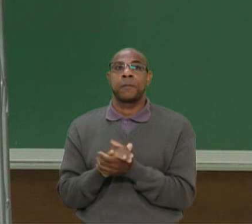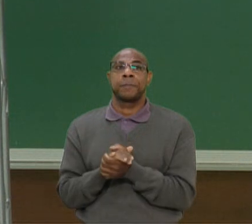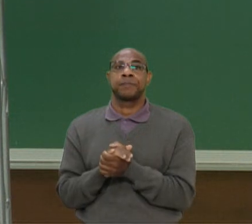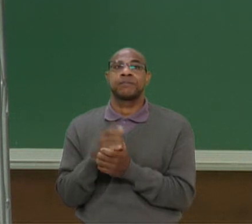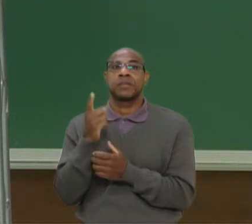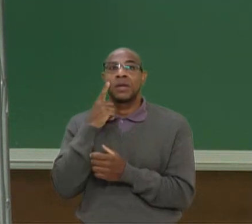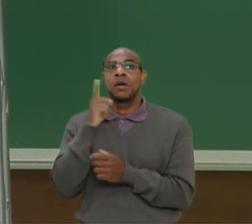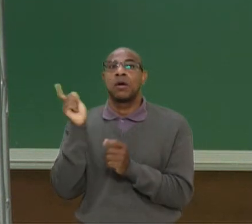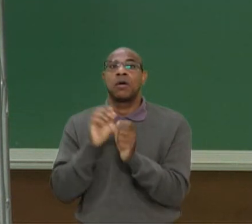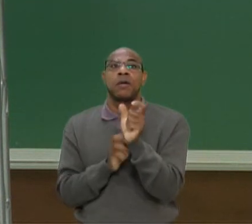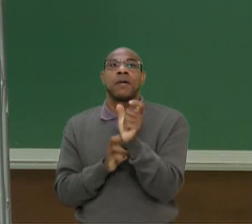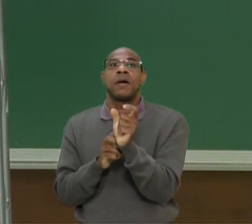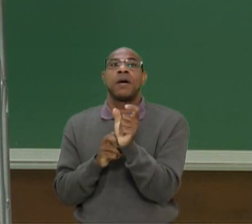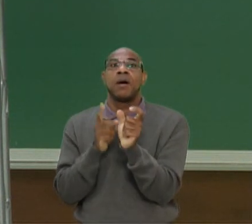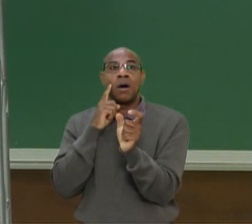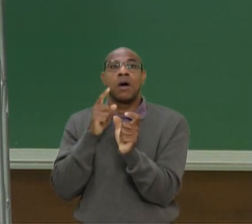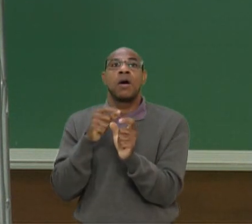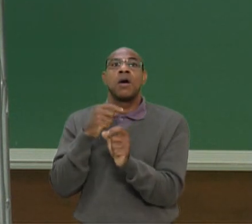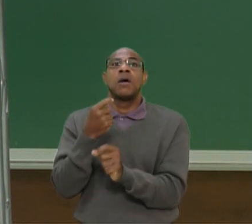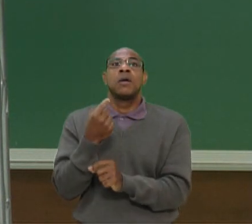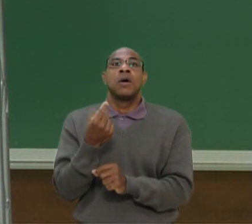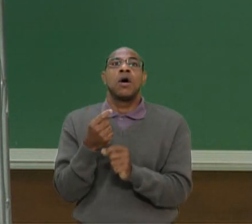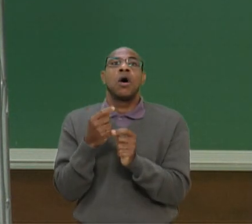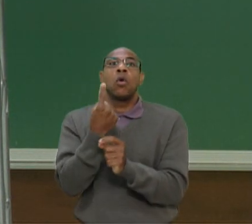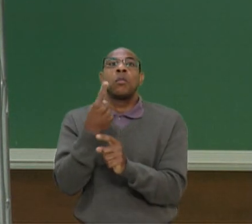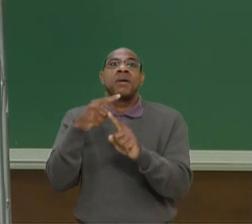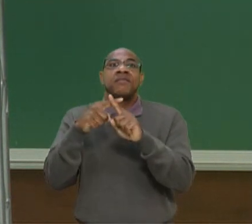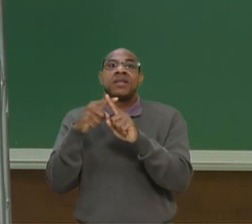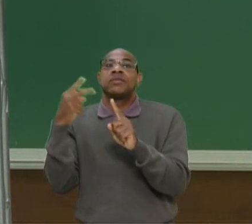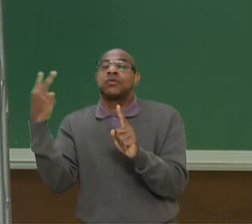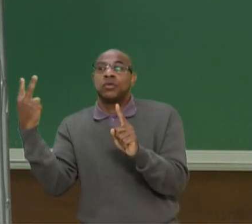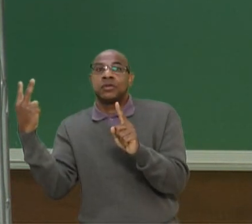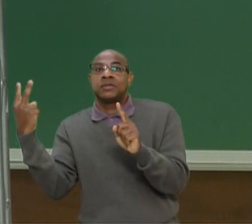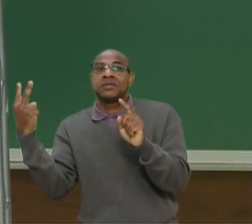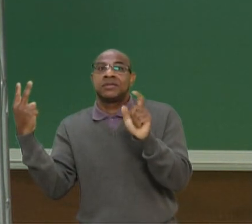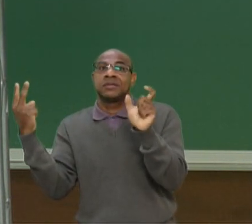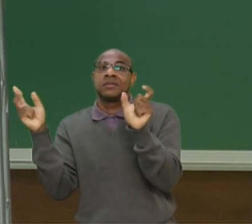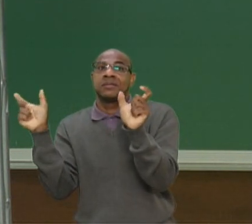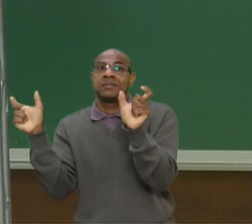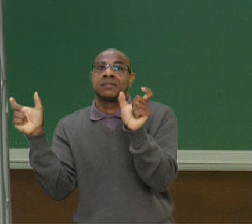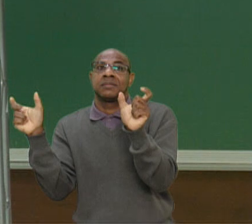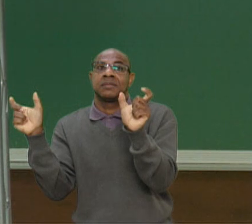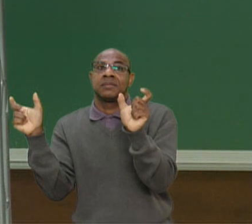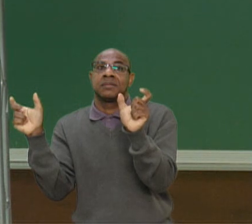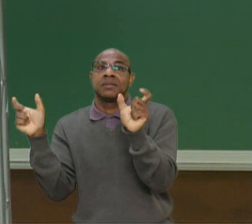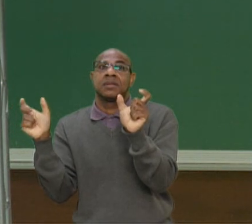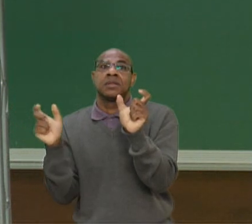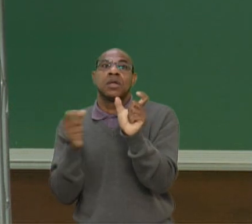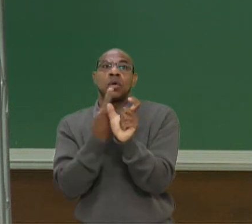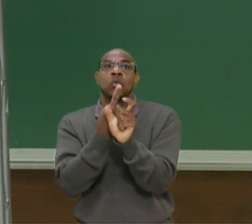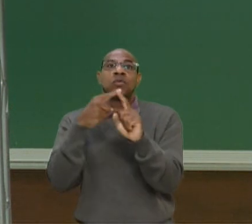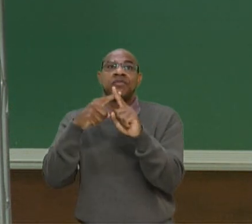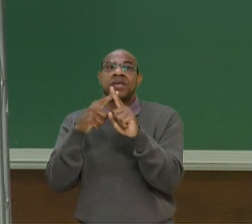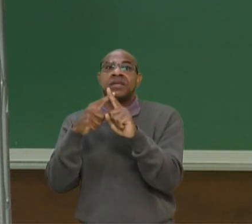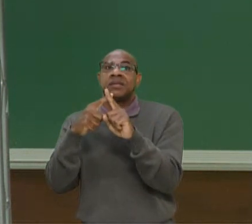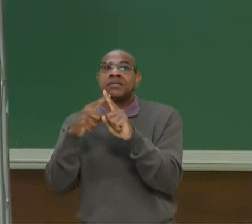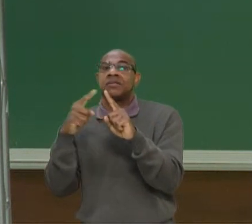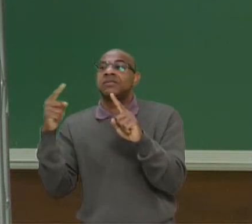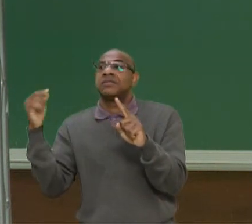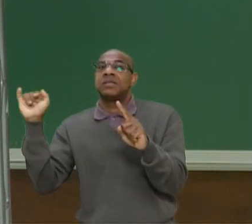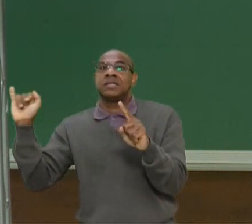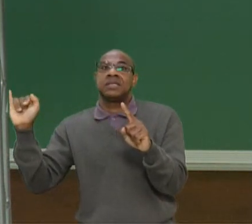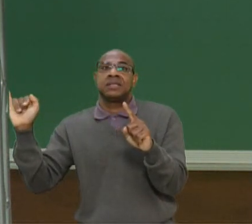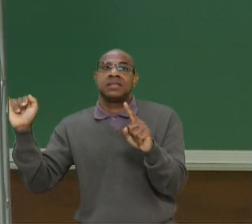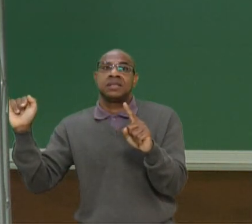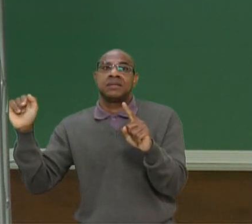desse número por esse. Então, ó, 1 vezes 2, 1 vezes 2. 1 vezes menos i,